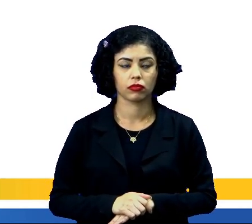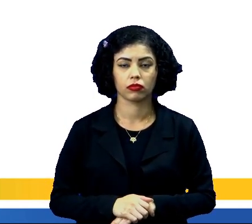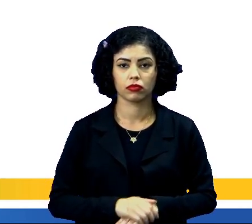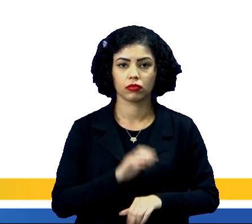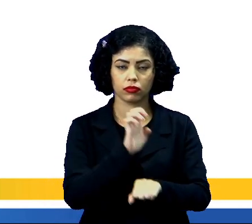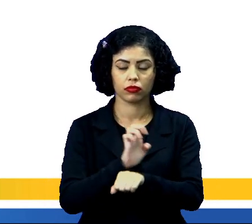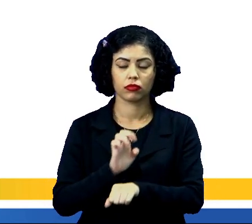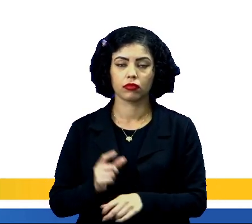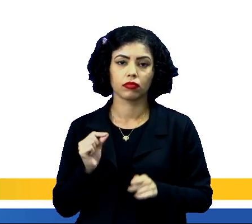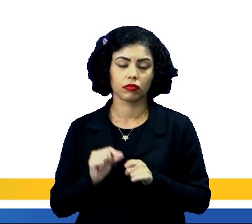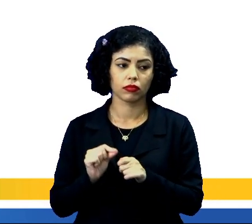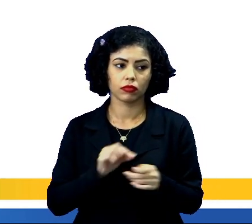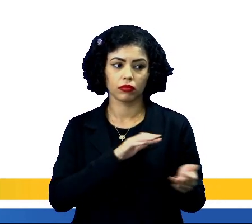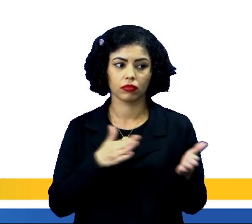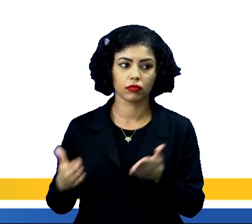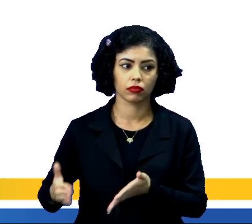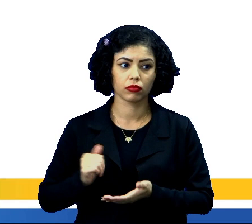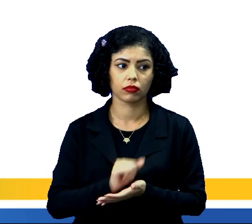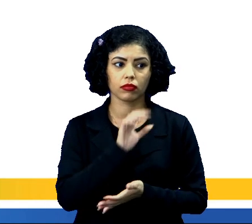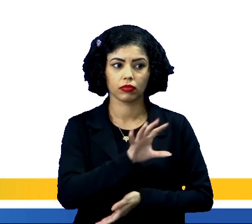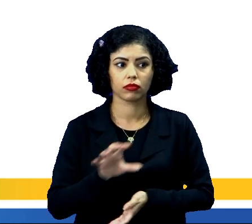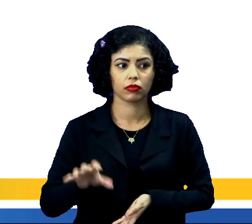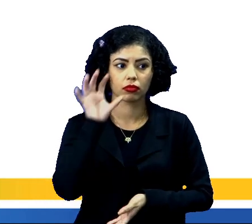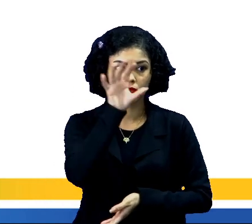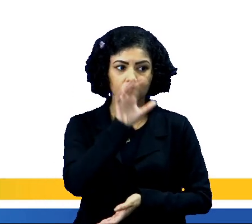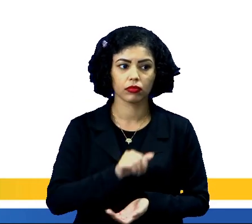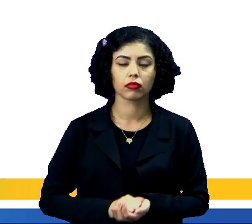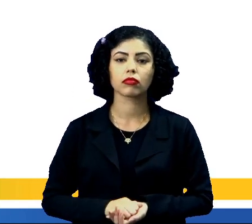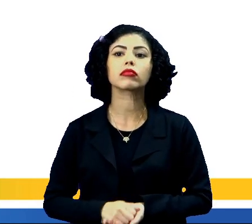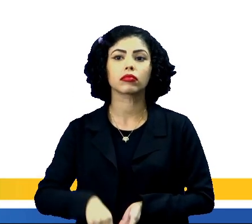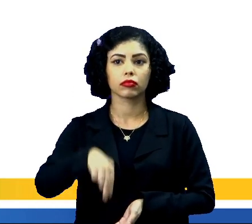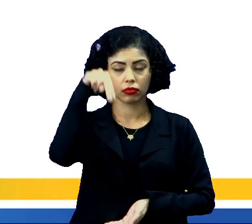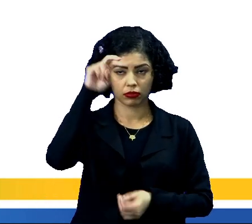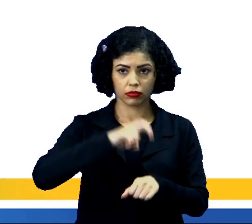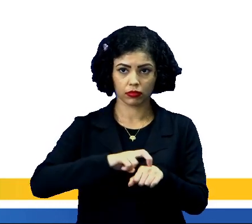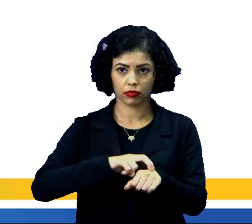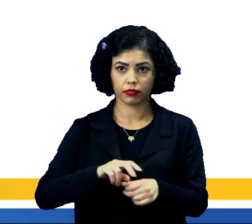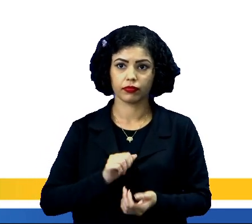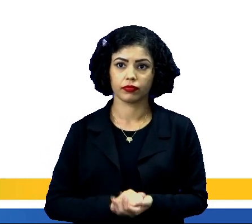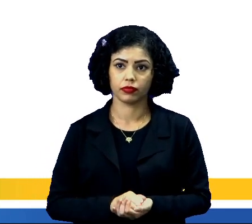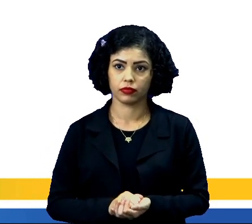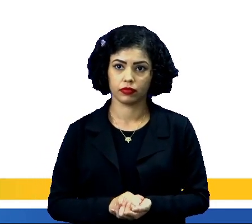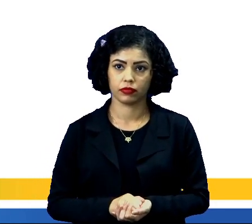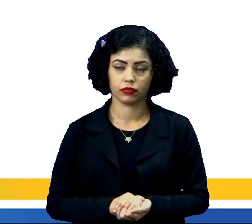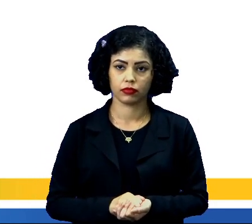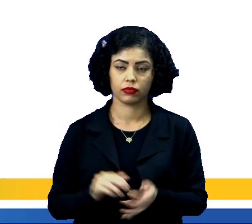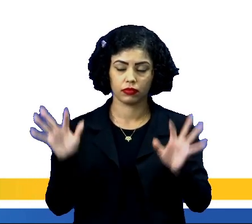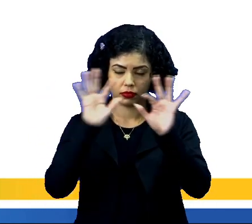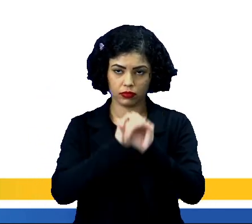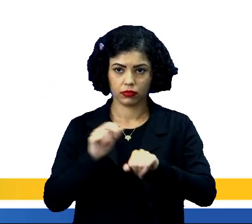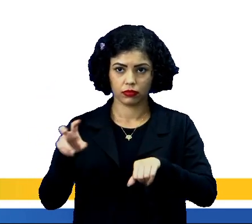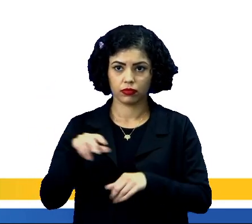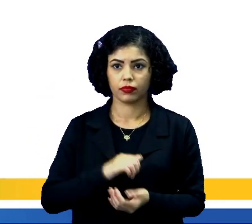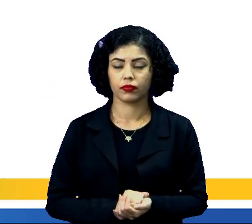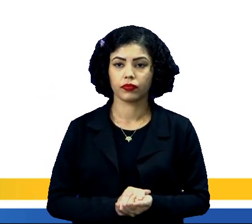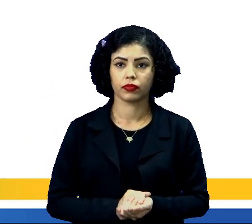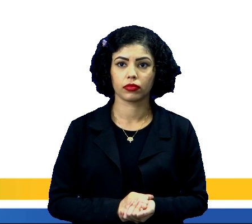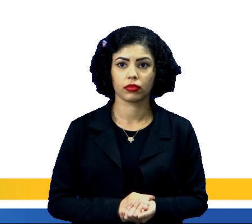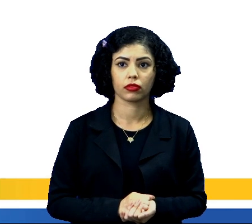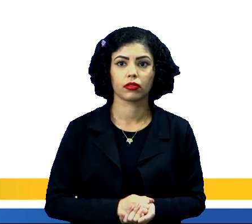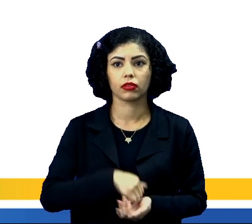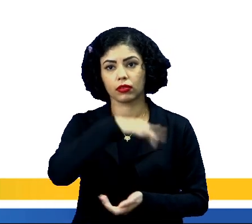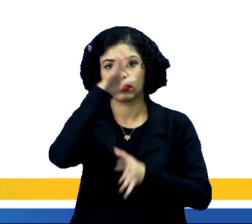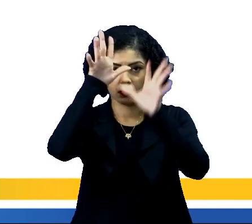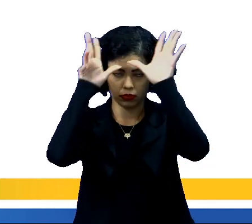os estados que fazem parte dessa região. Então, a gente tem na região norte ali em verde, verdinho mais escuro, né? Temos Acre,